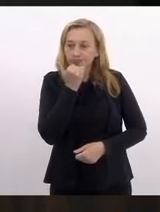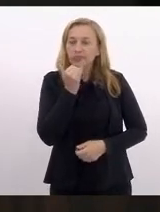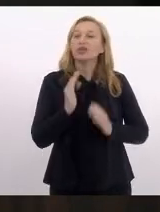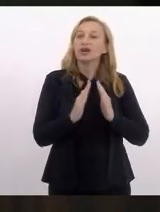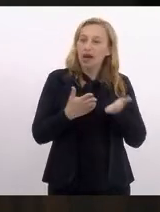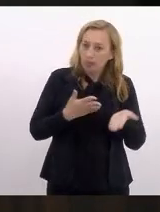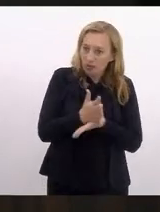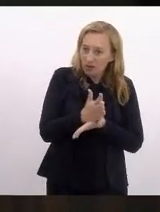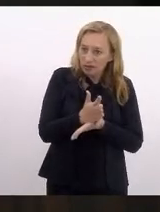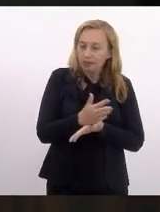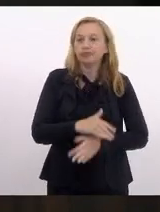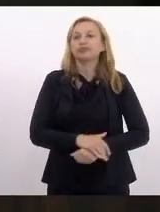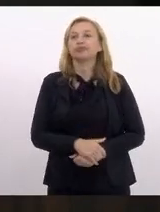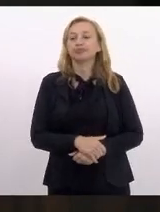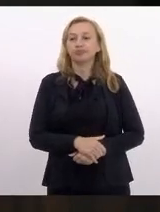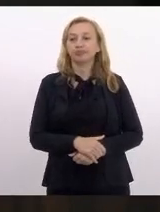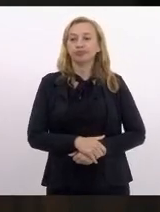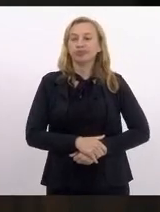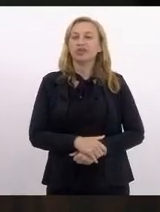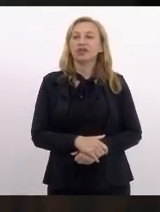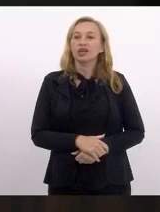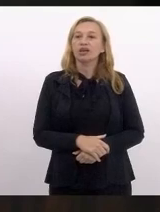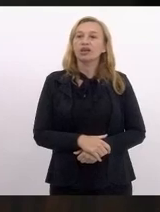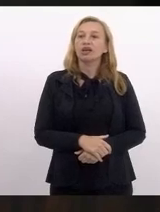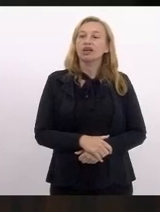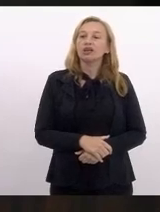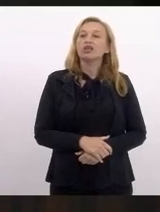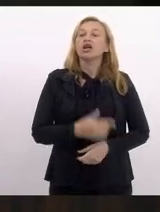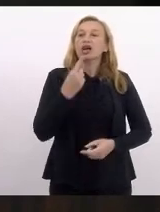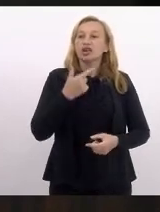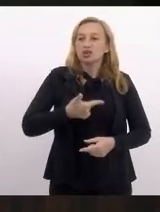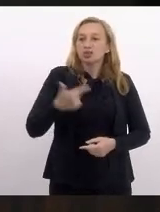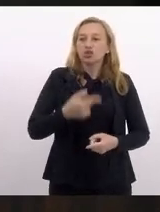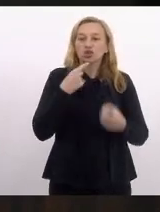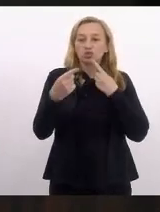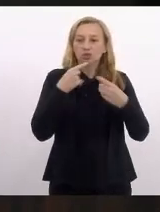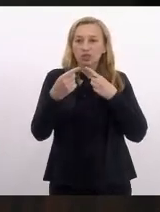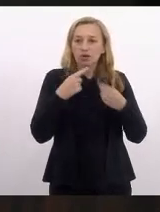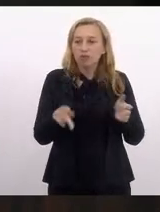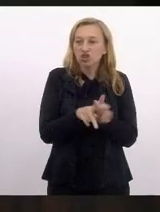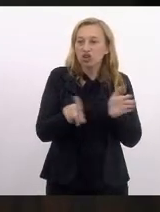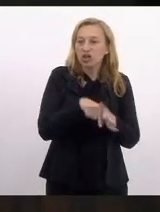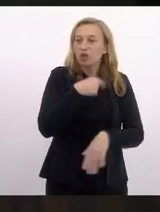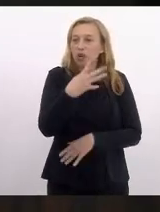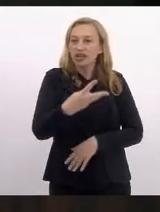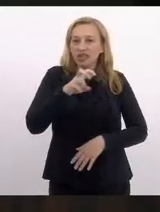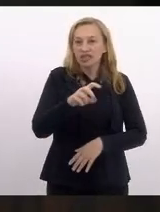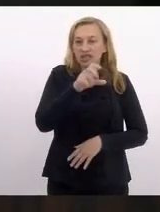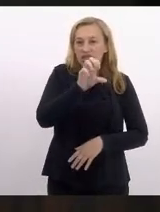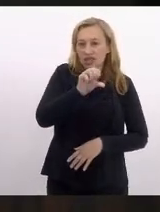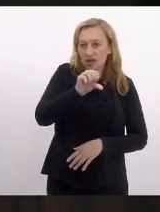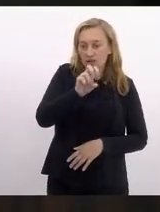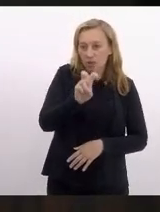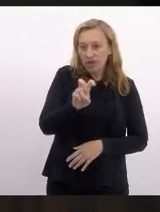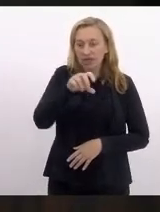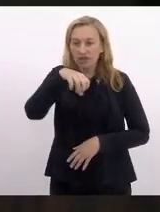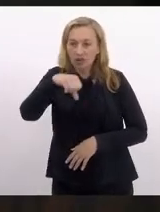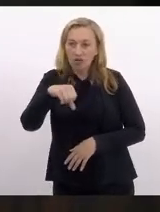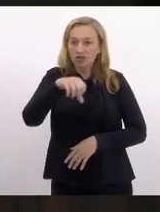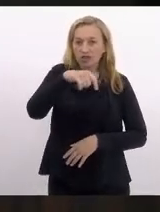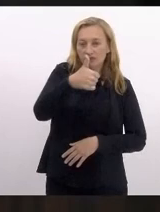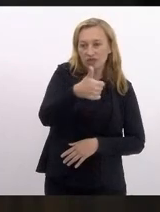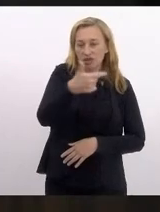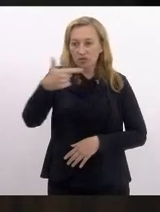se aprovado vai autódromo e em seguida as funções a serem vencidos projeto Entre 45 e 59 anos 21 de altura